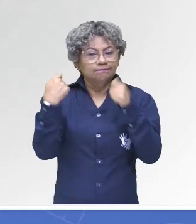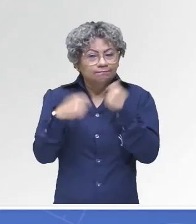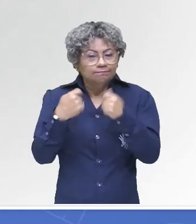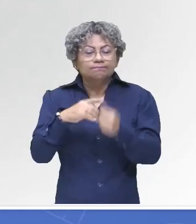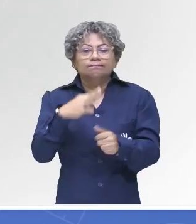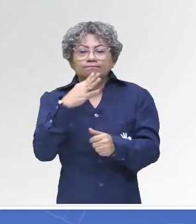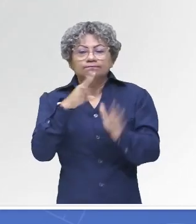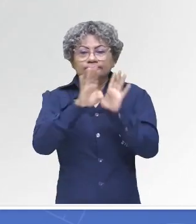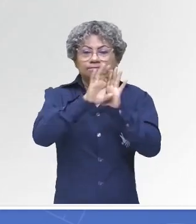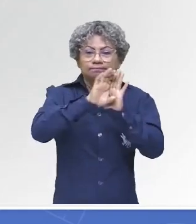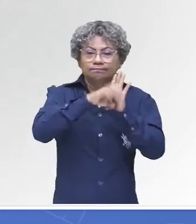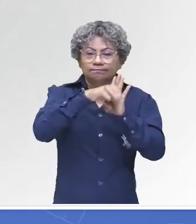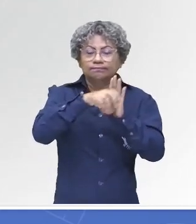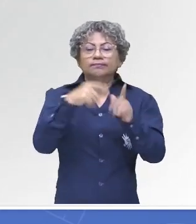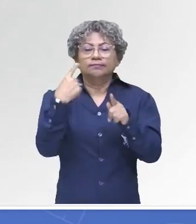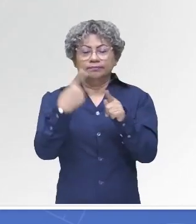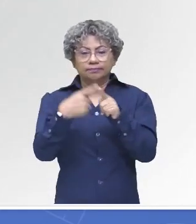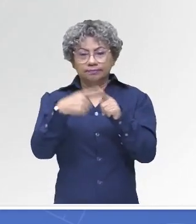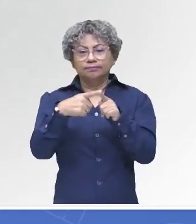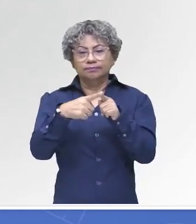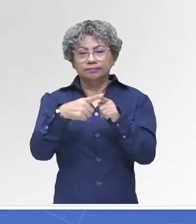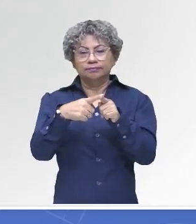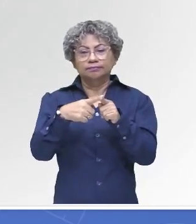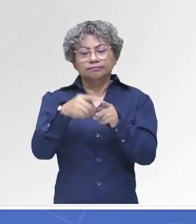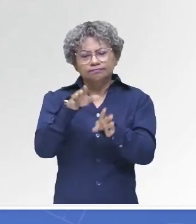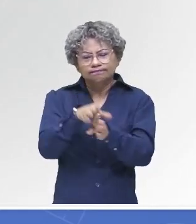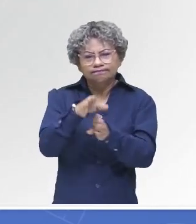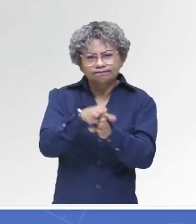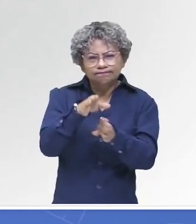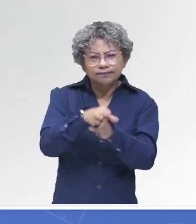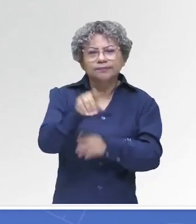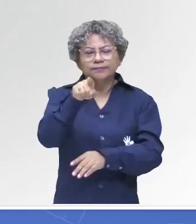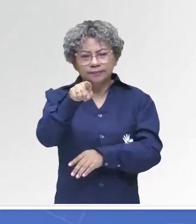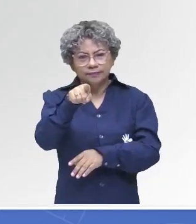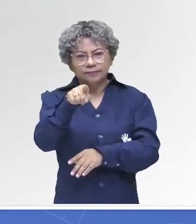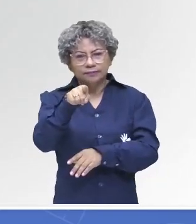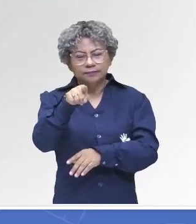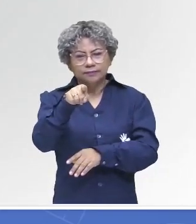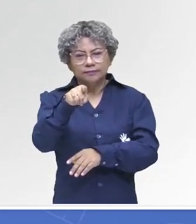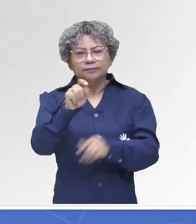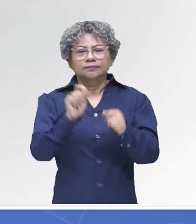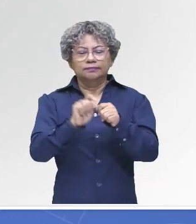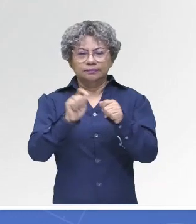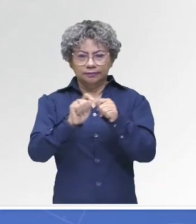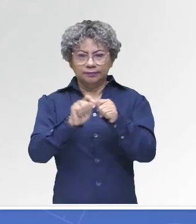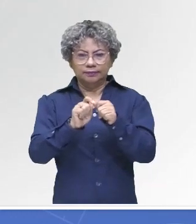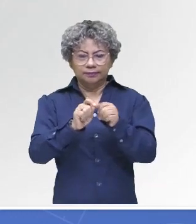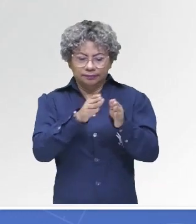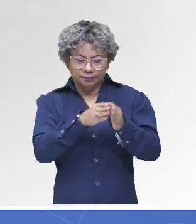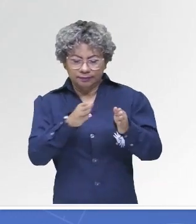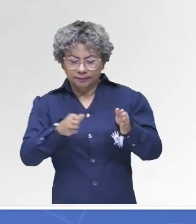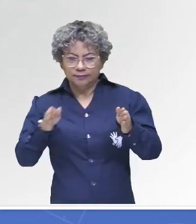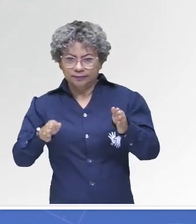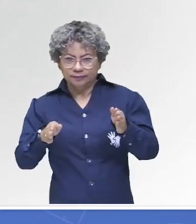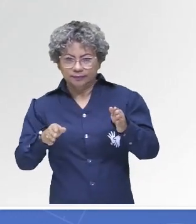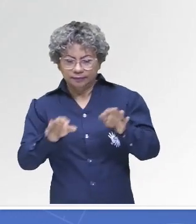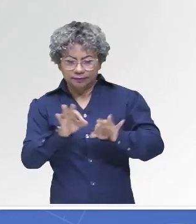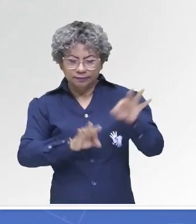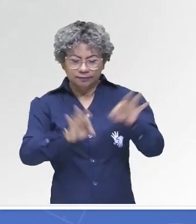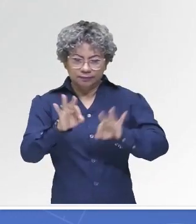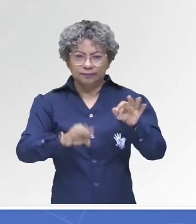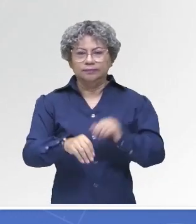conceitos. Por quê? Porque nós vamos aplicar esses conceitos também na hora de fazer conta. Por exemplo, se você falar para mim